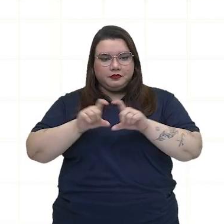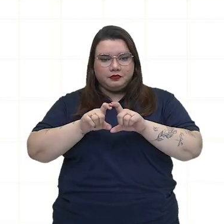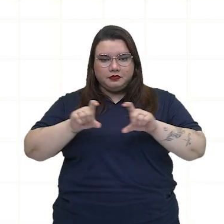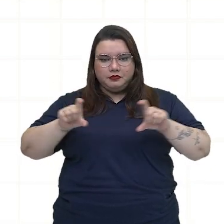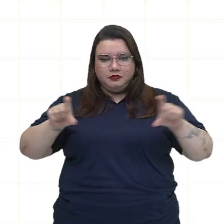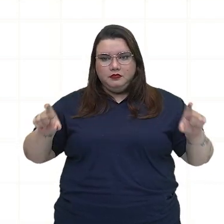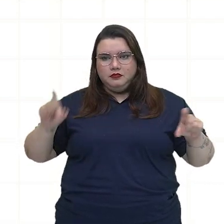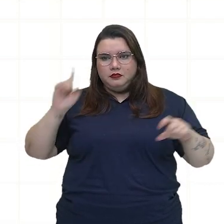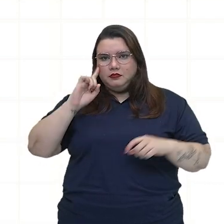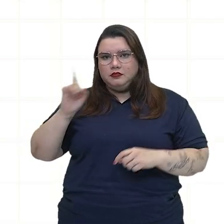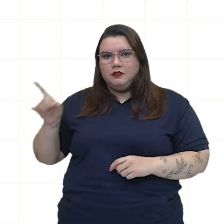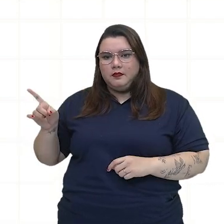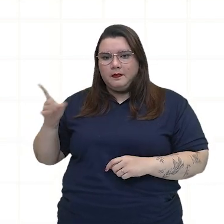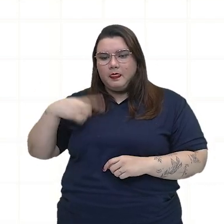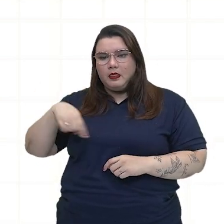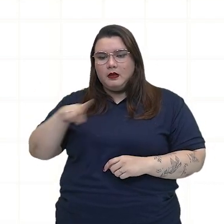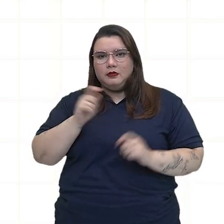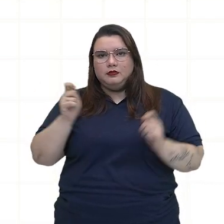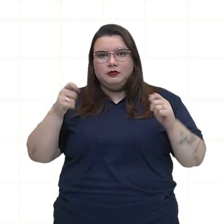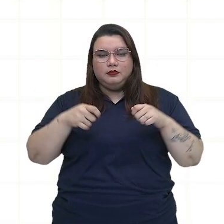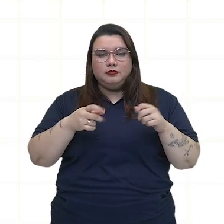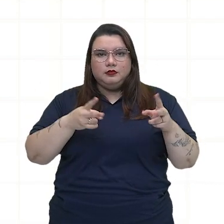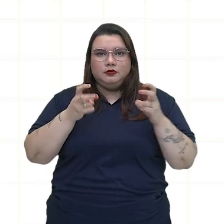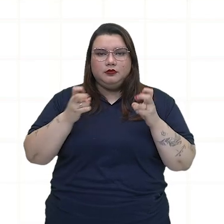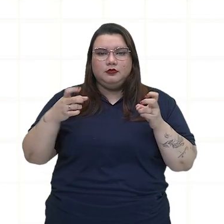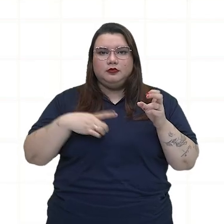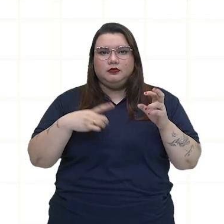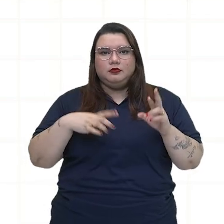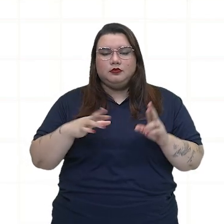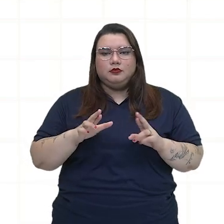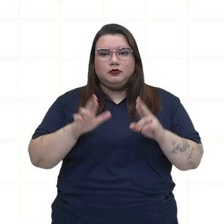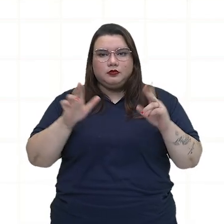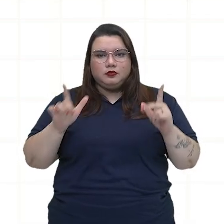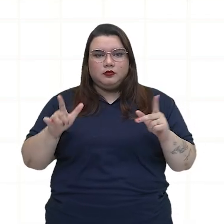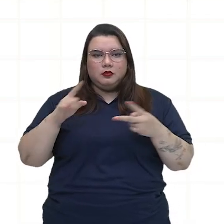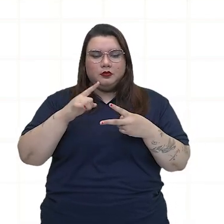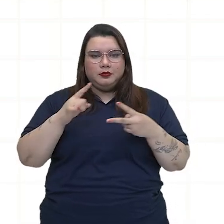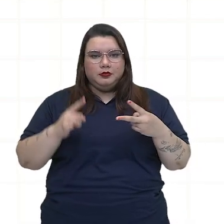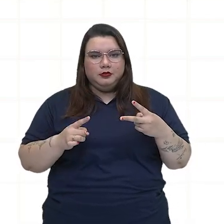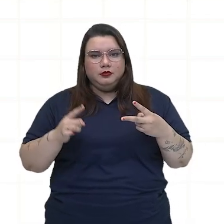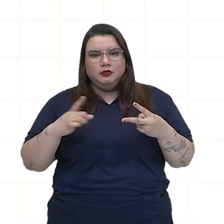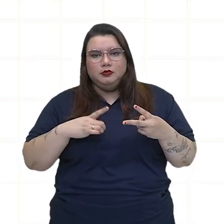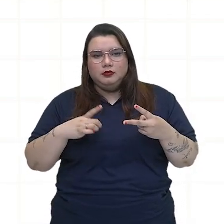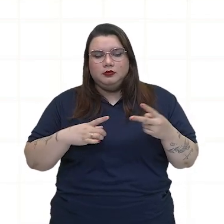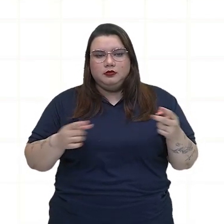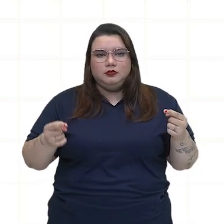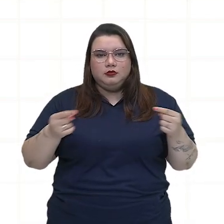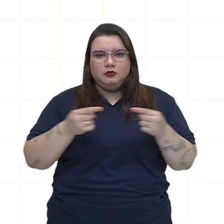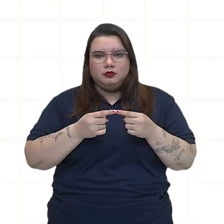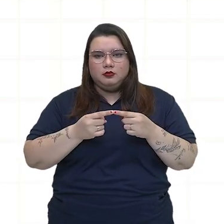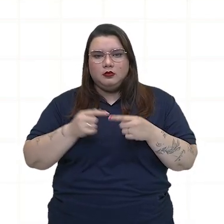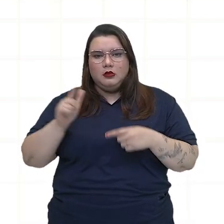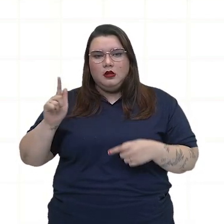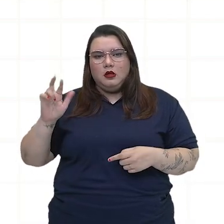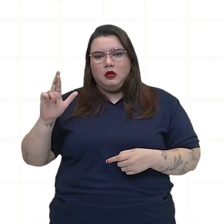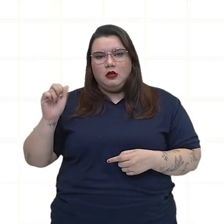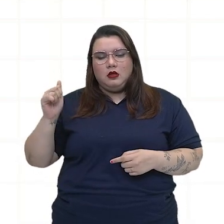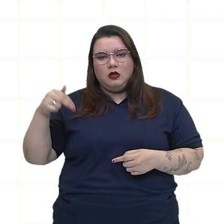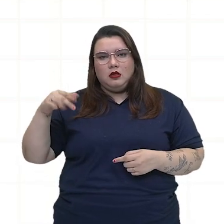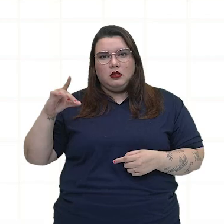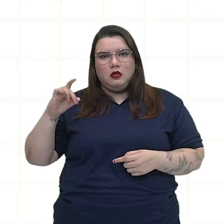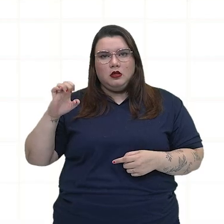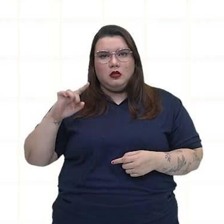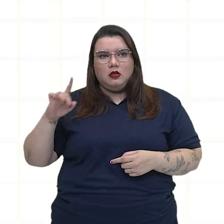baixo. É só para vocês conseguirem ver a diferença entre elas. E elas estão indicando grandezas